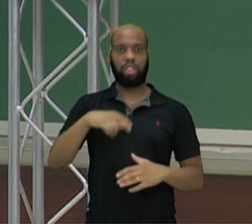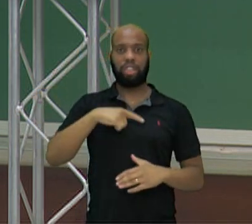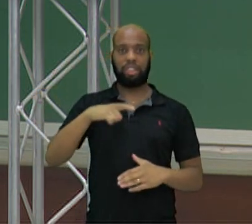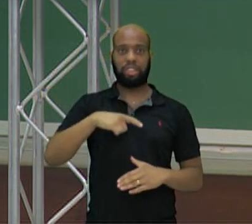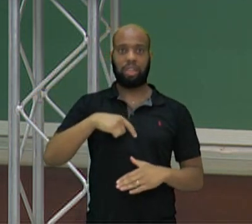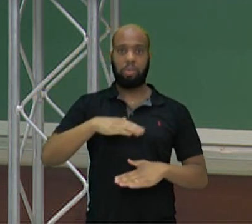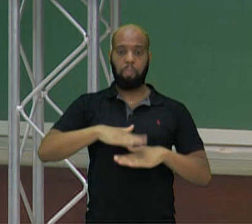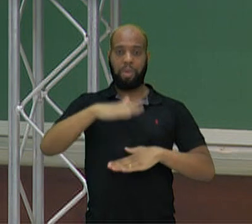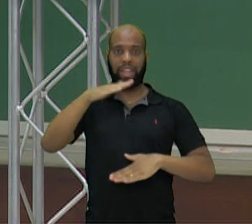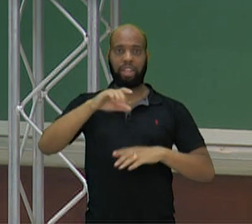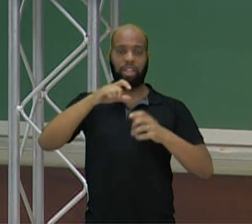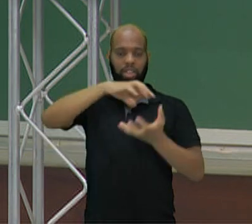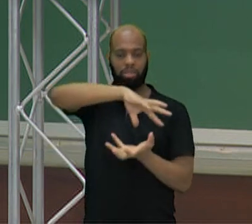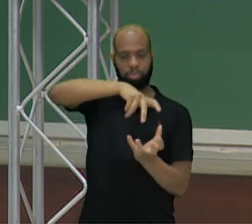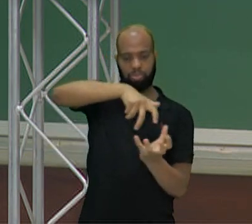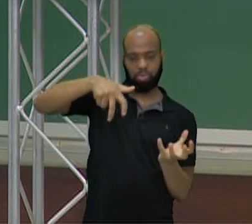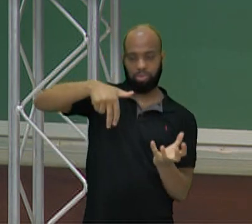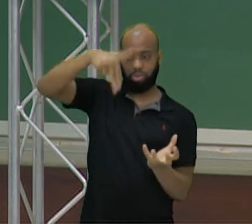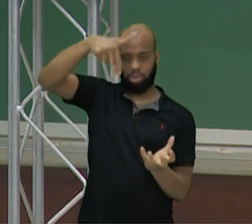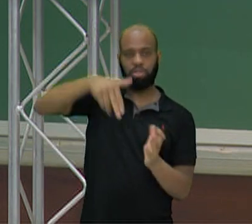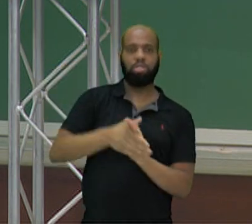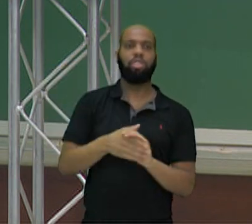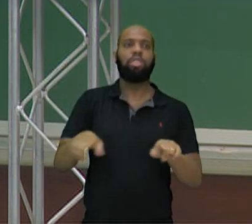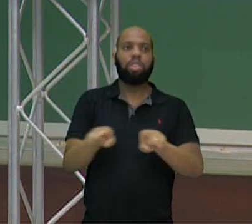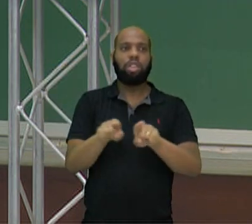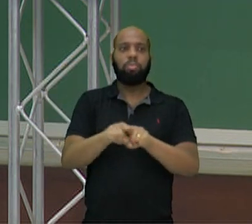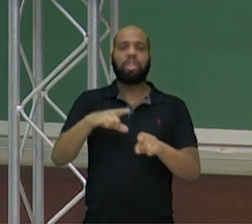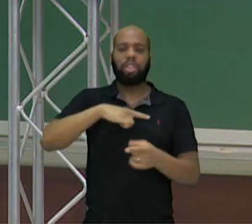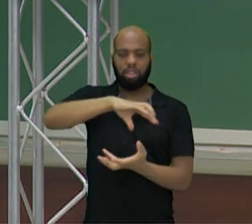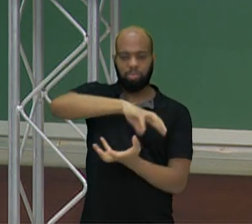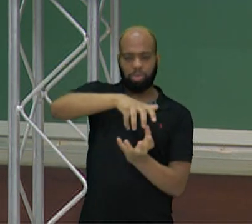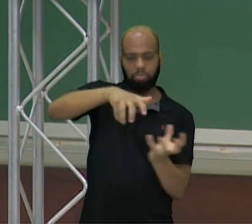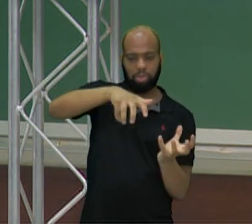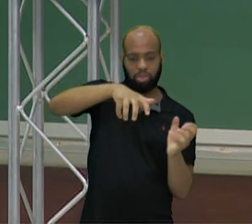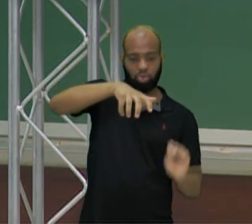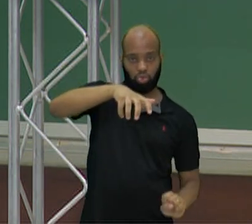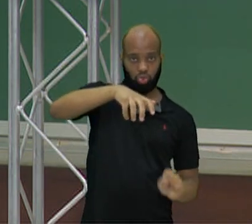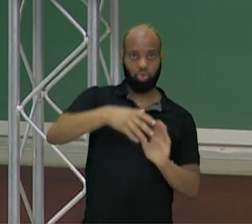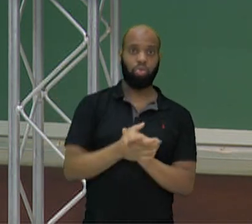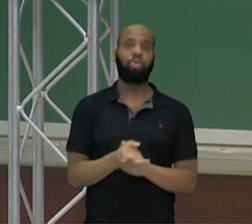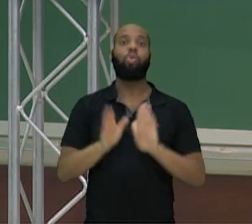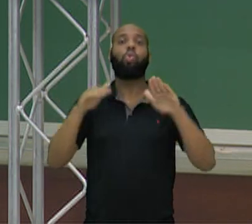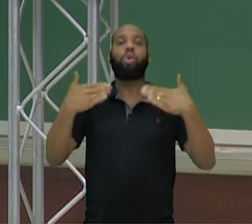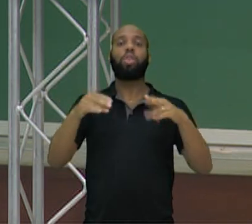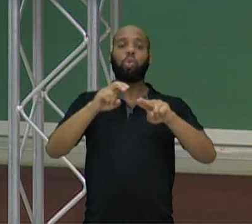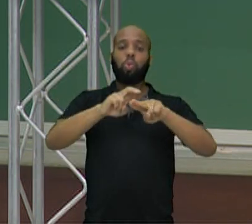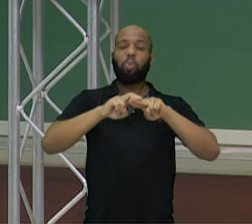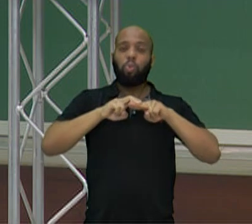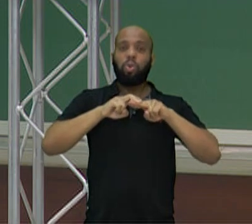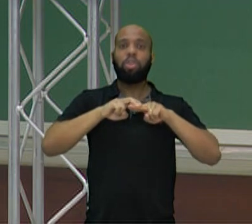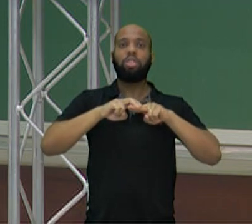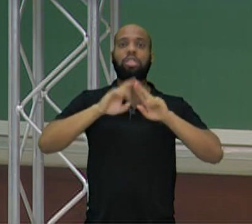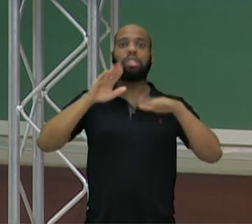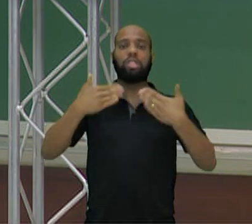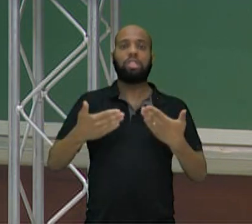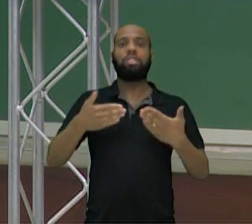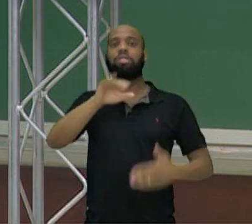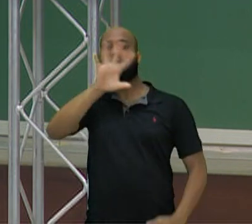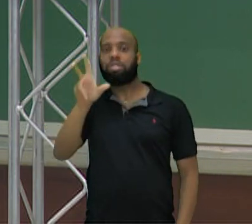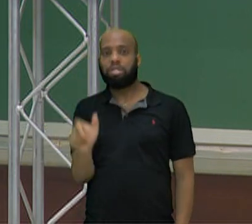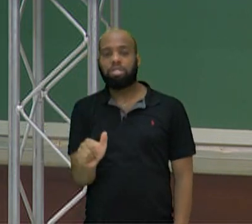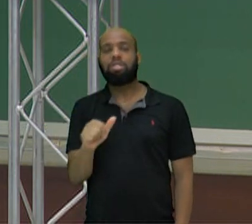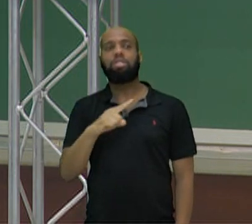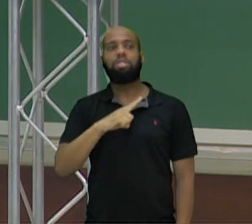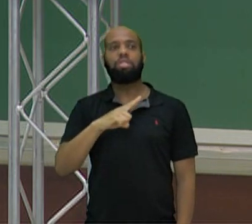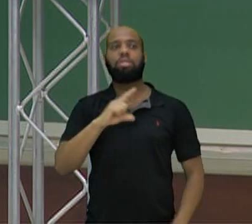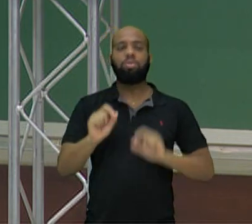área no hemisfério norte e uma grande área também no hemisfério sul. Portanto, ela está abrigando, né,